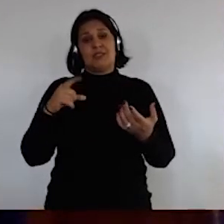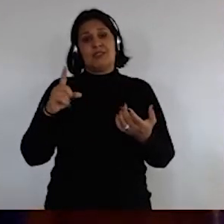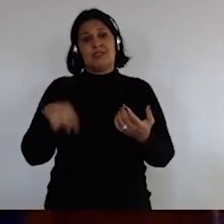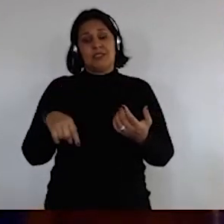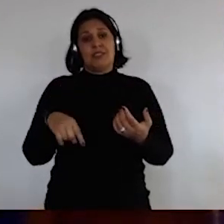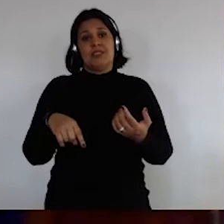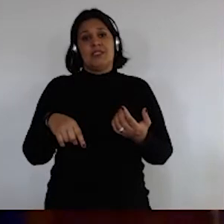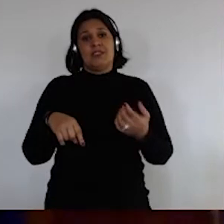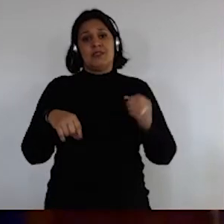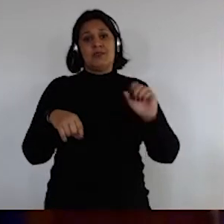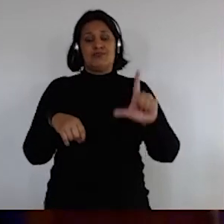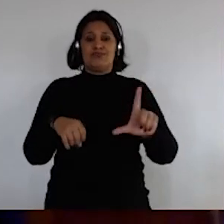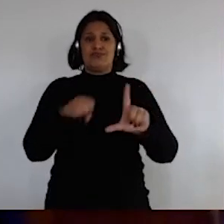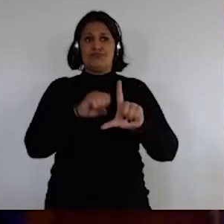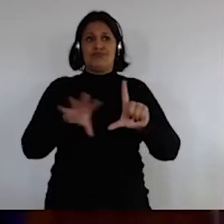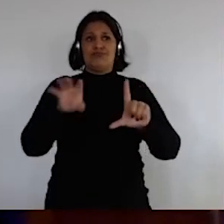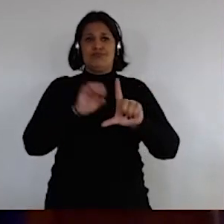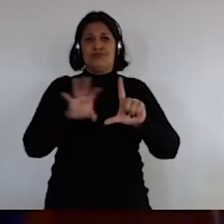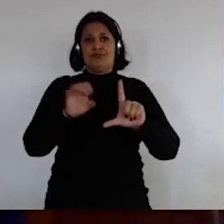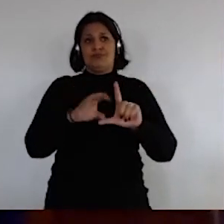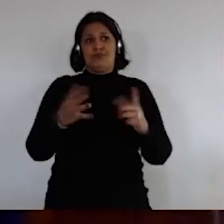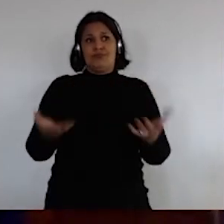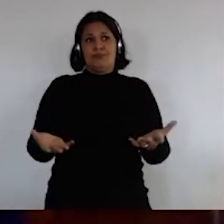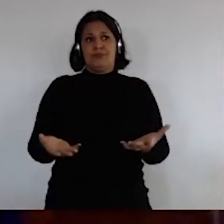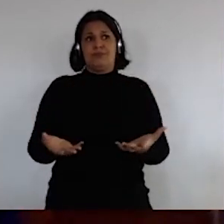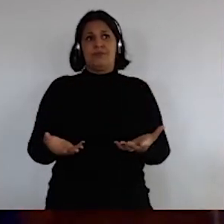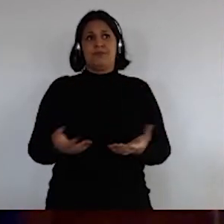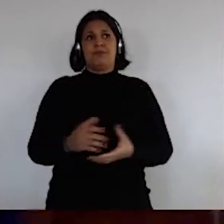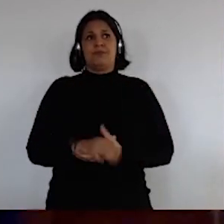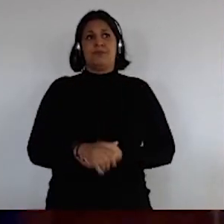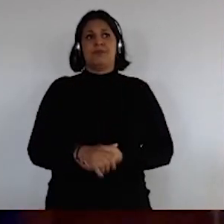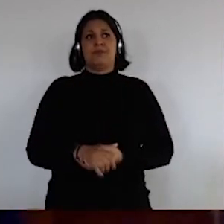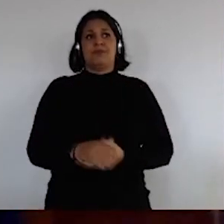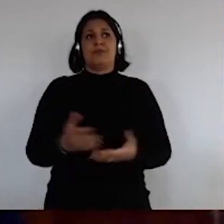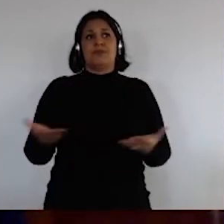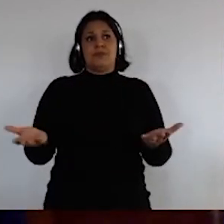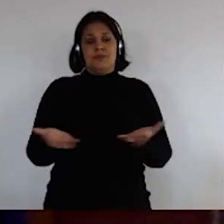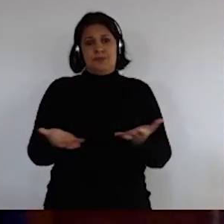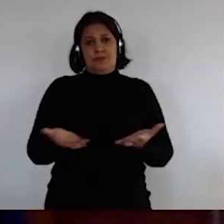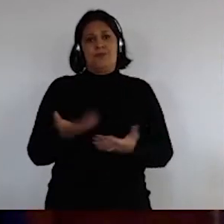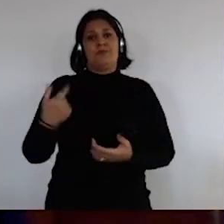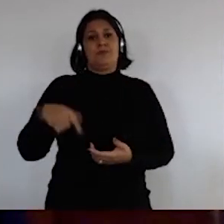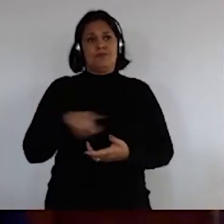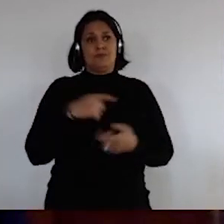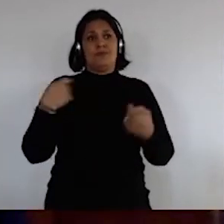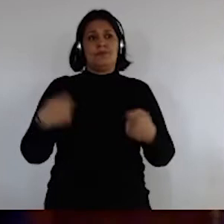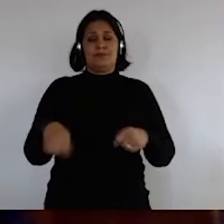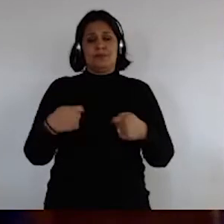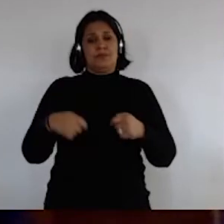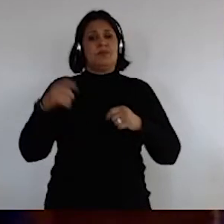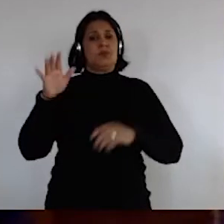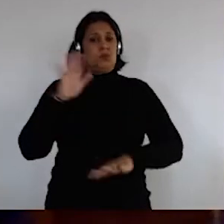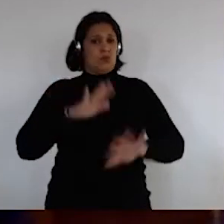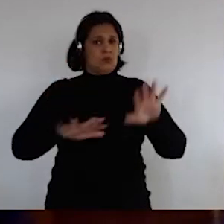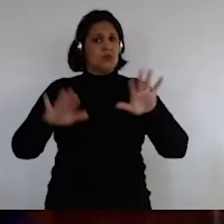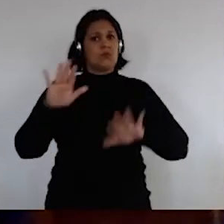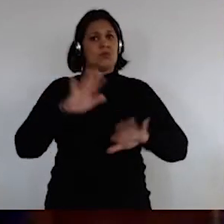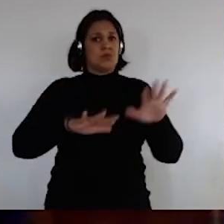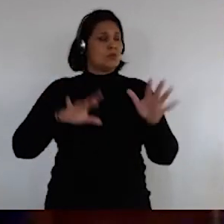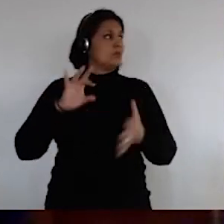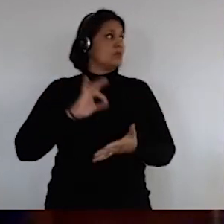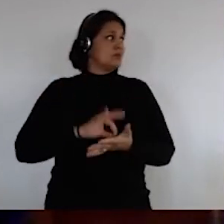da teleconferência. E aqui nós temos que ter um cuidado muito grande, porque não podemos, como